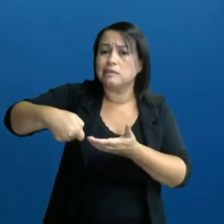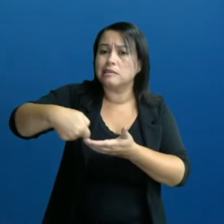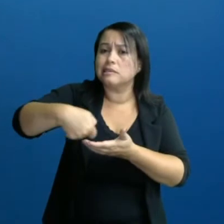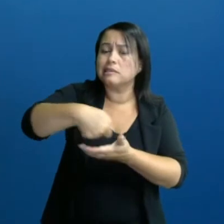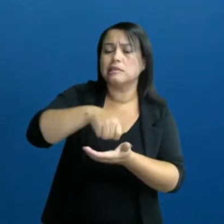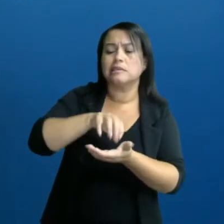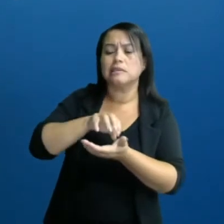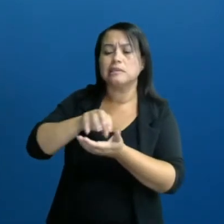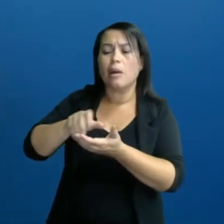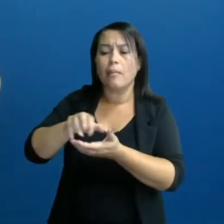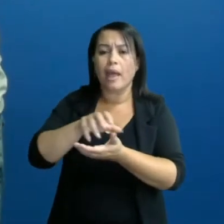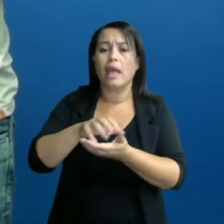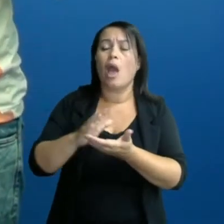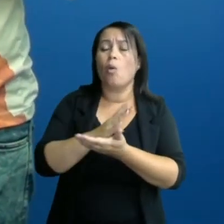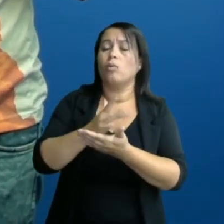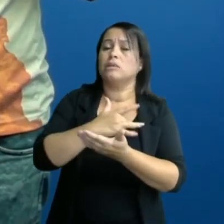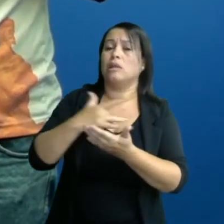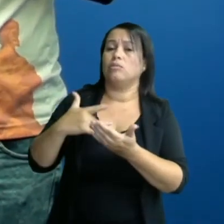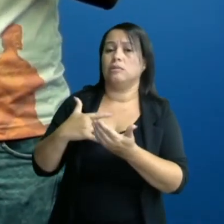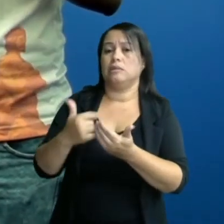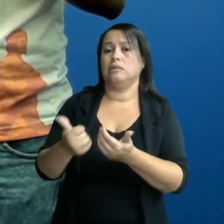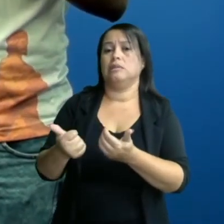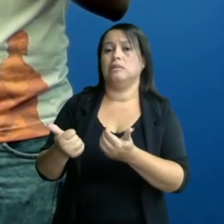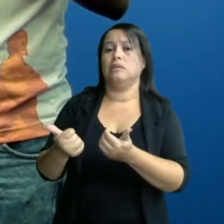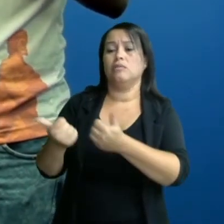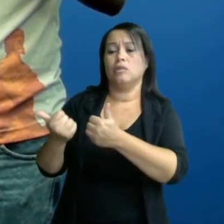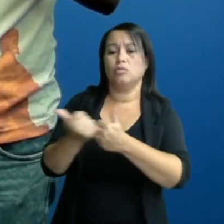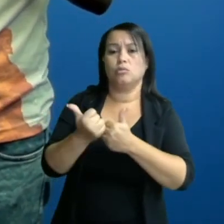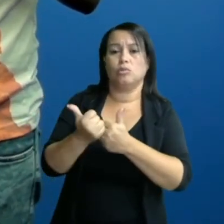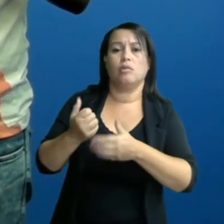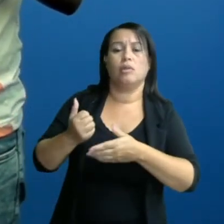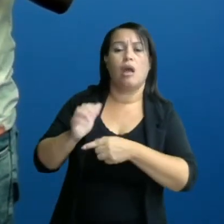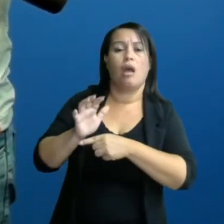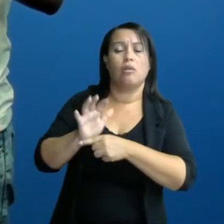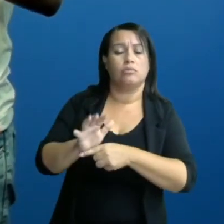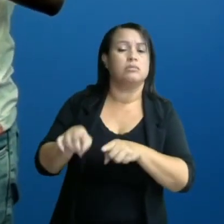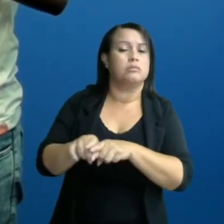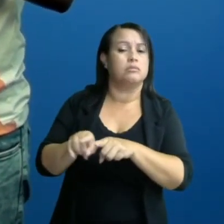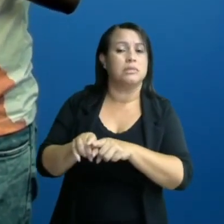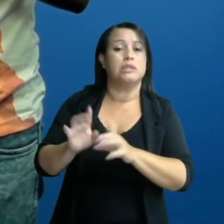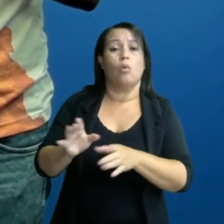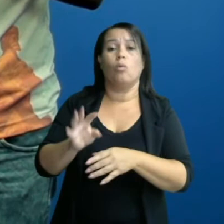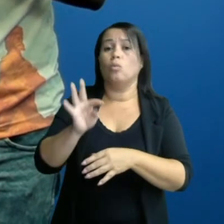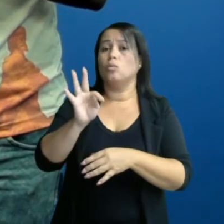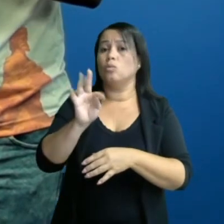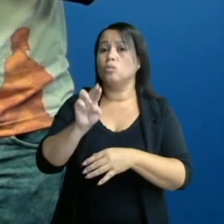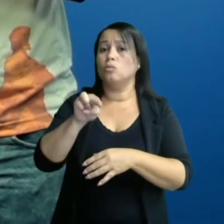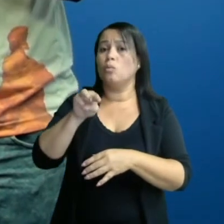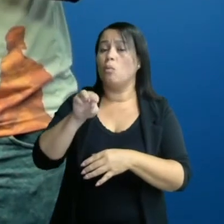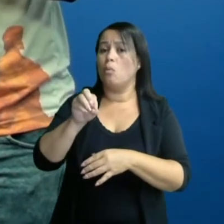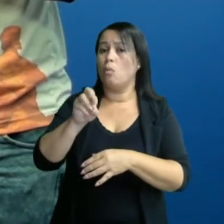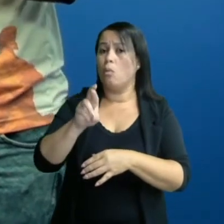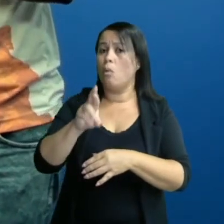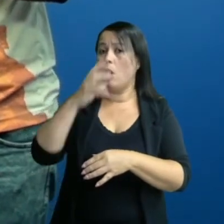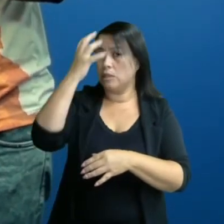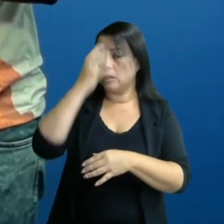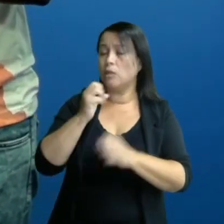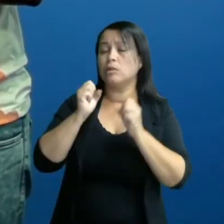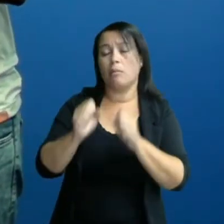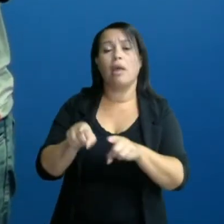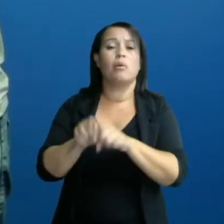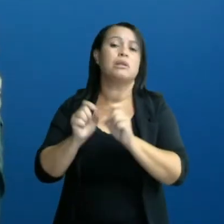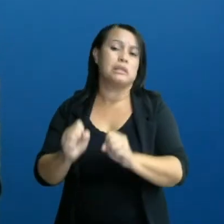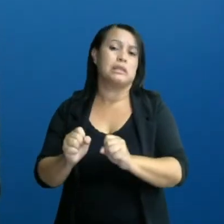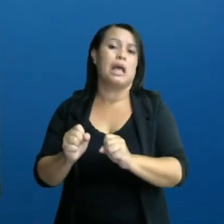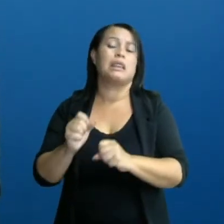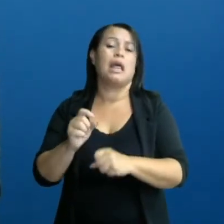depois elas serão substituídas. Então, um tumor deve ser tratado tanto como quimioterapia, com